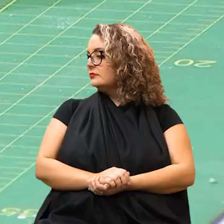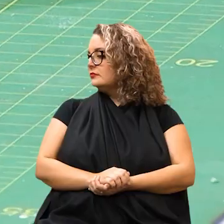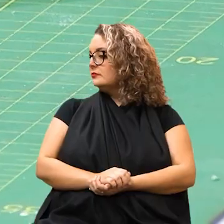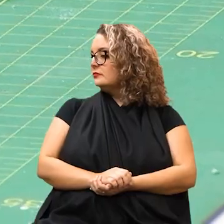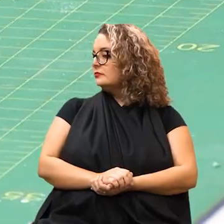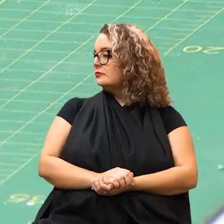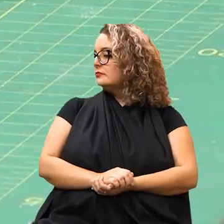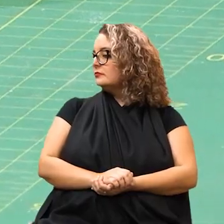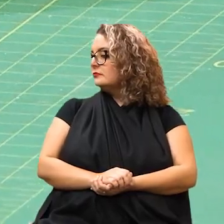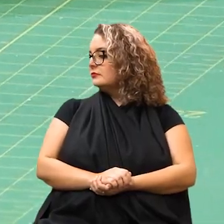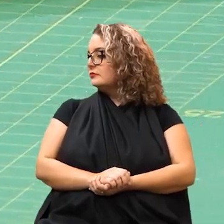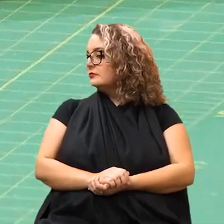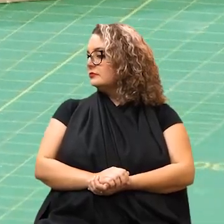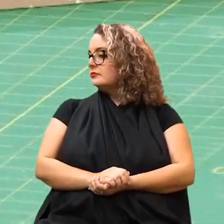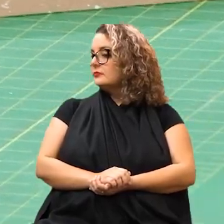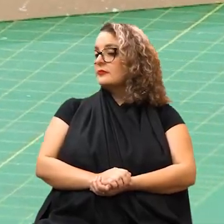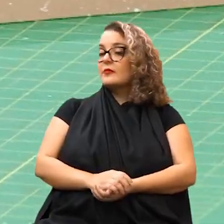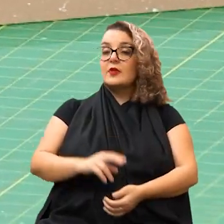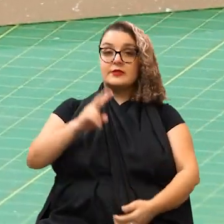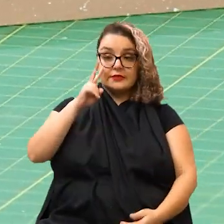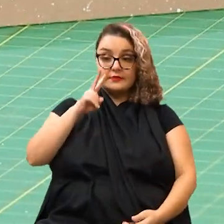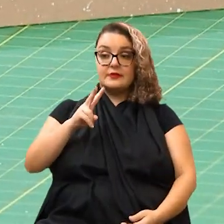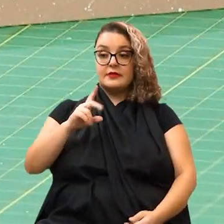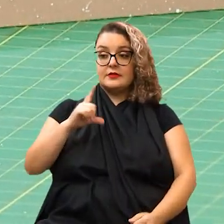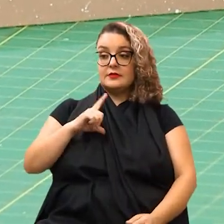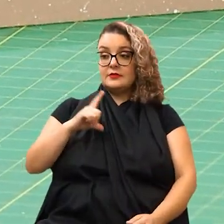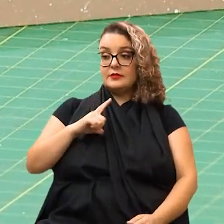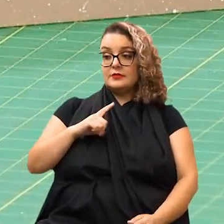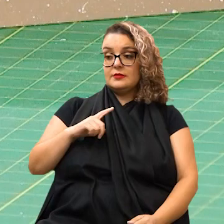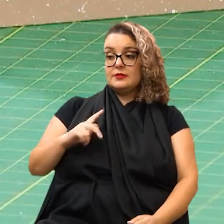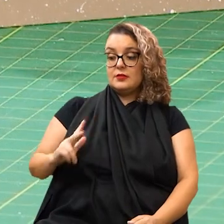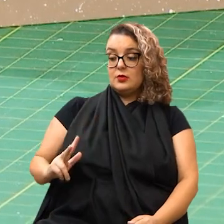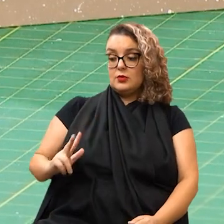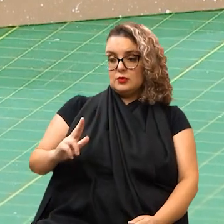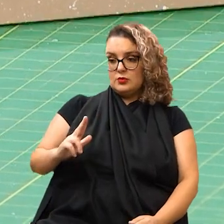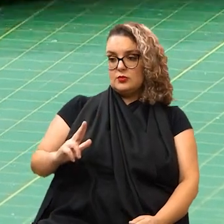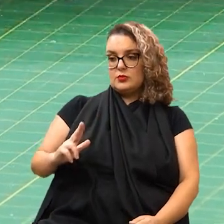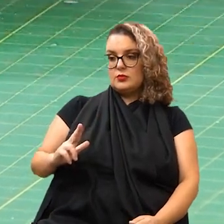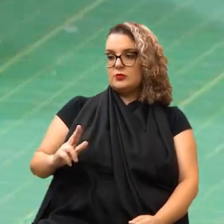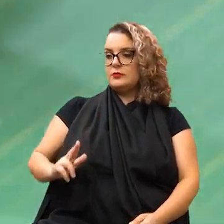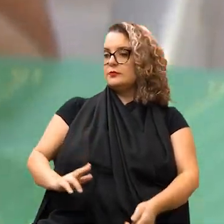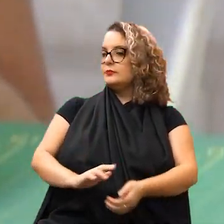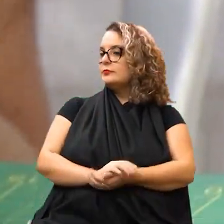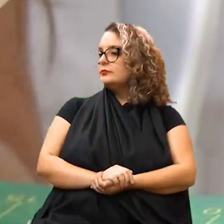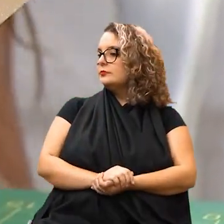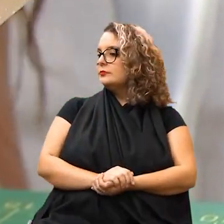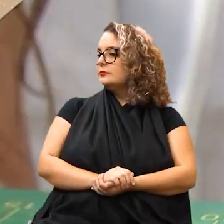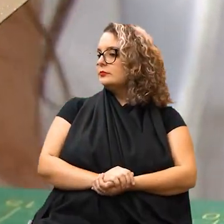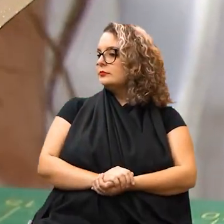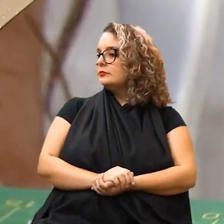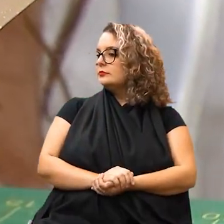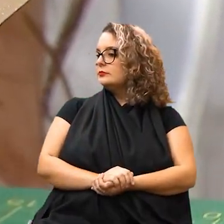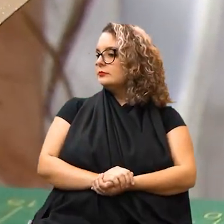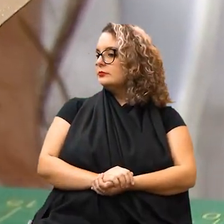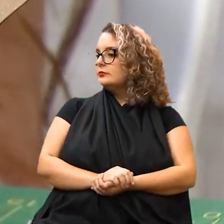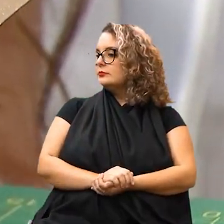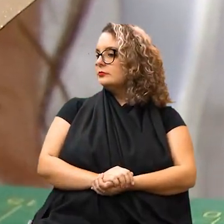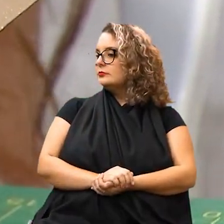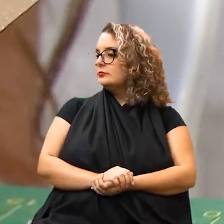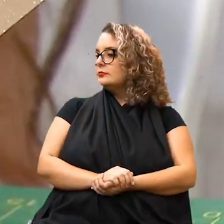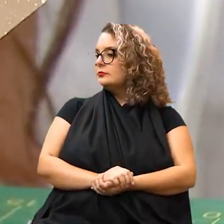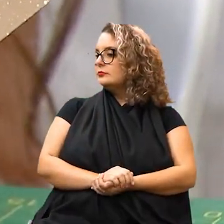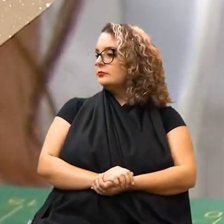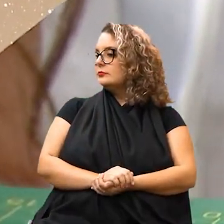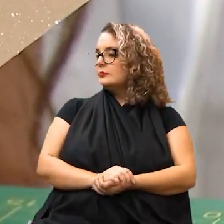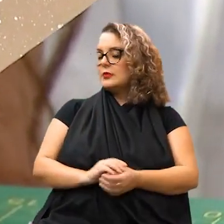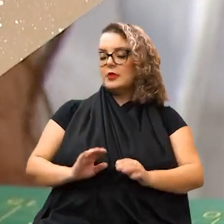Aqui nessa caixa, você vai ver que eu preciso dar um piquezinho aqui nas lateraisinhas, porque a caixa, como eu disse, ela